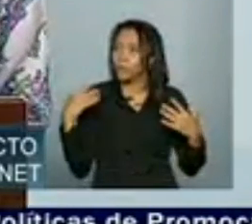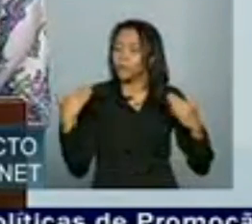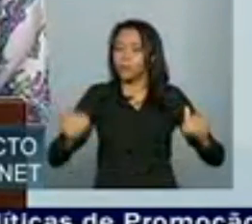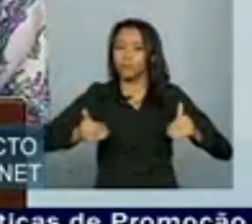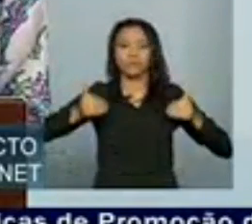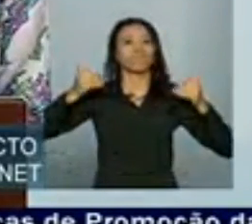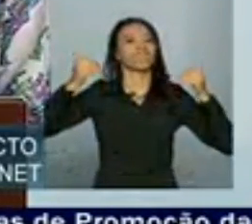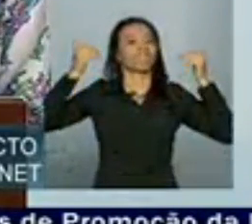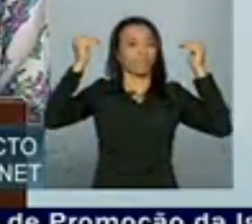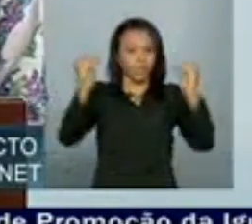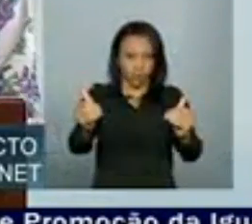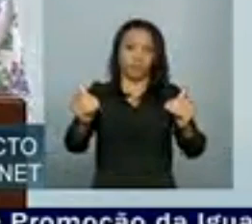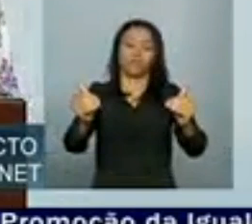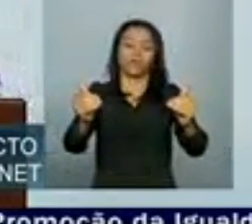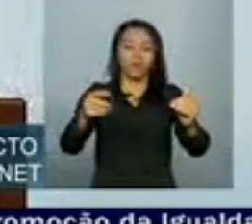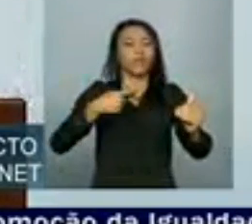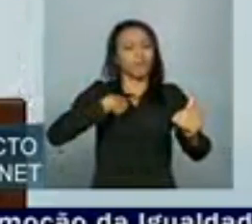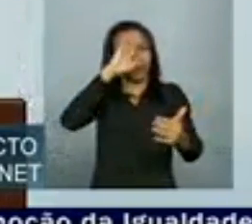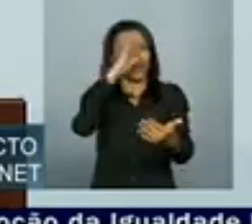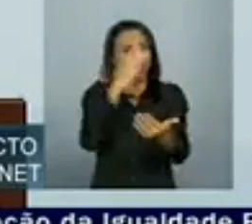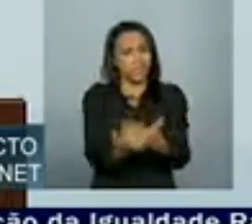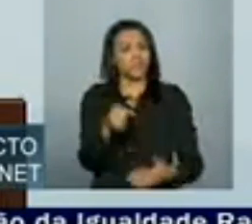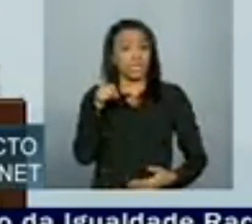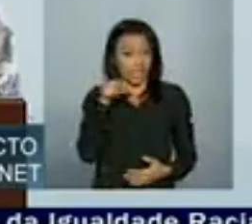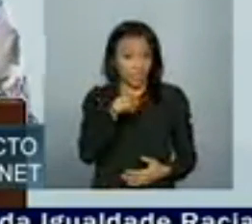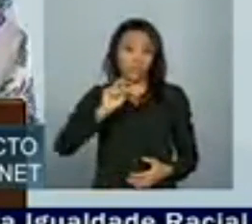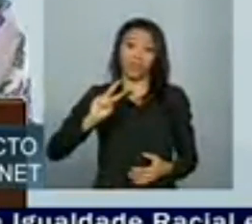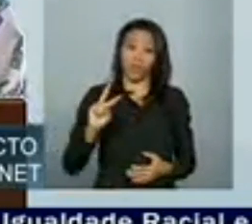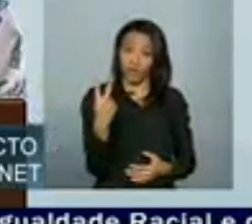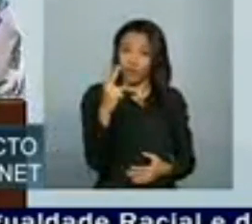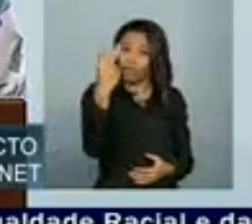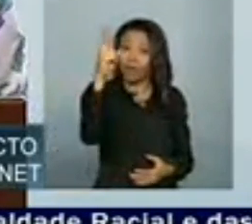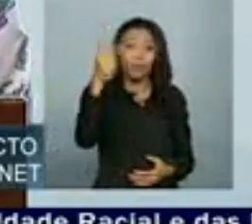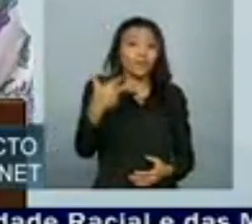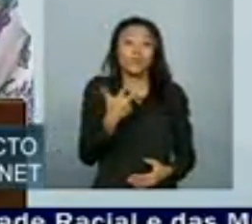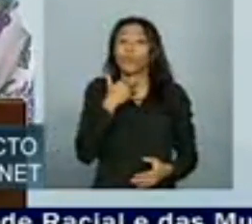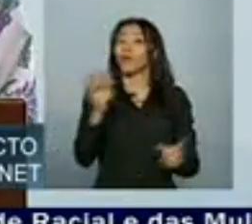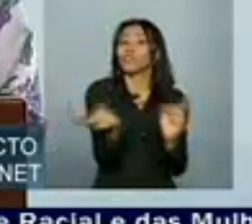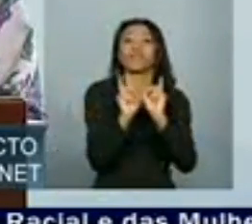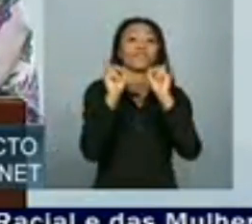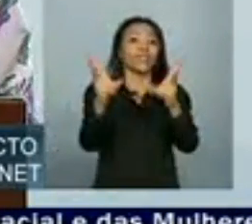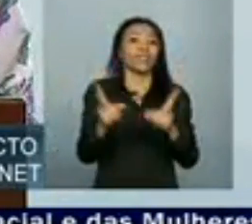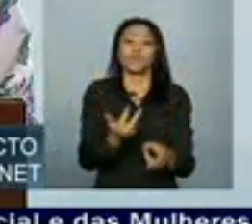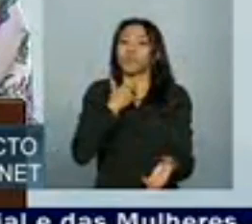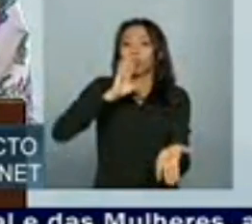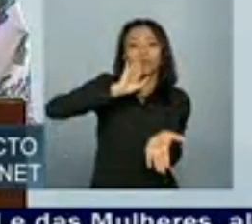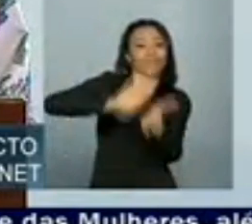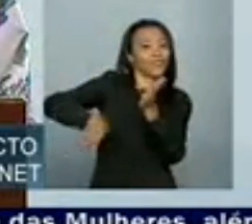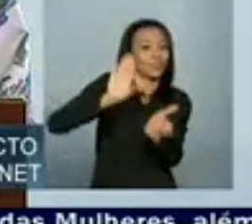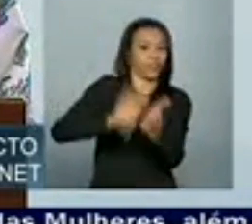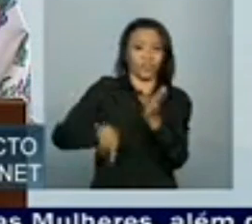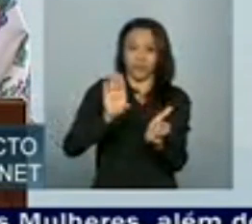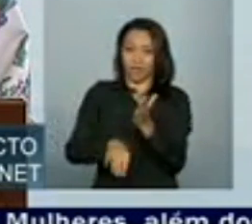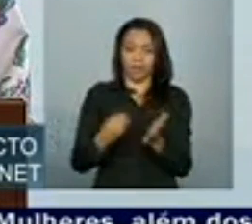e acredito que esse é um valor inalienável hoje dentro de cada cidadão e